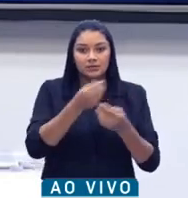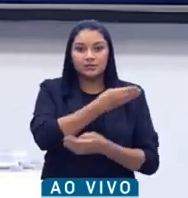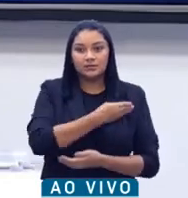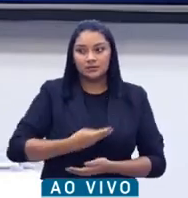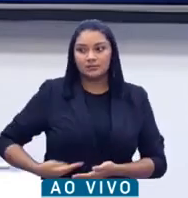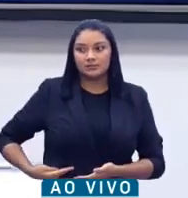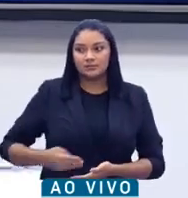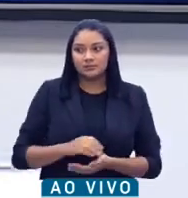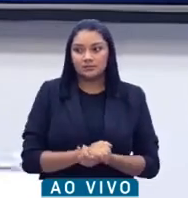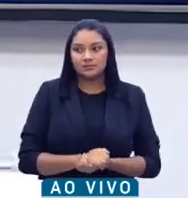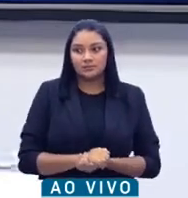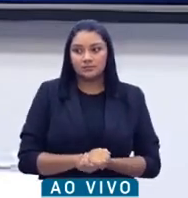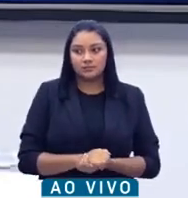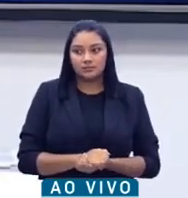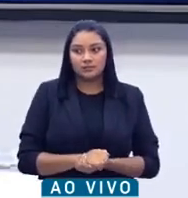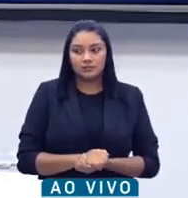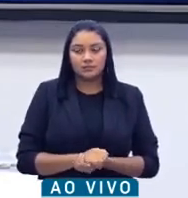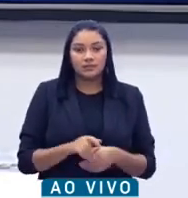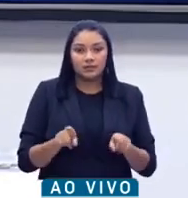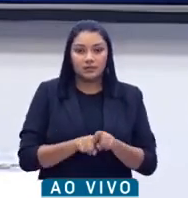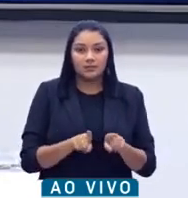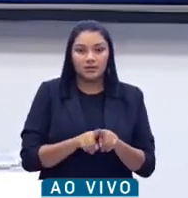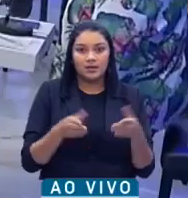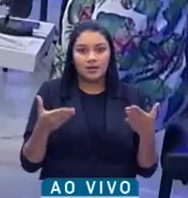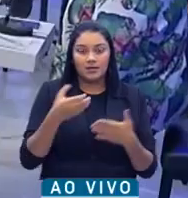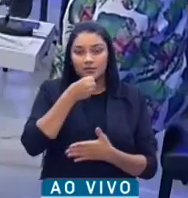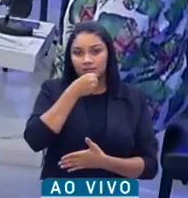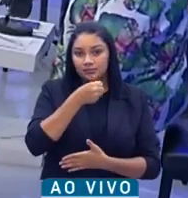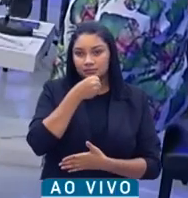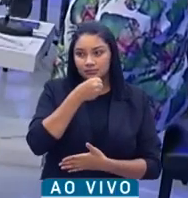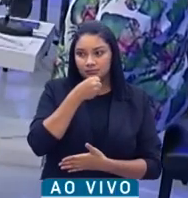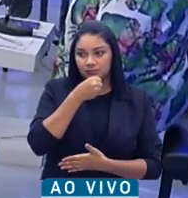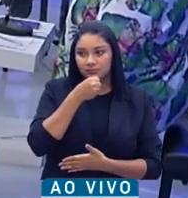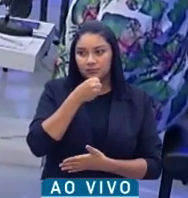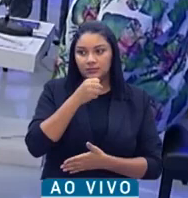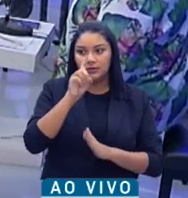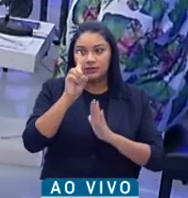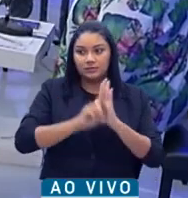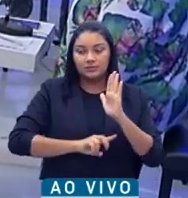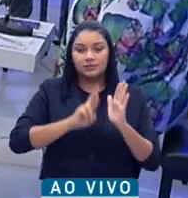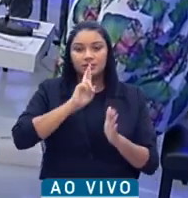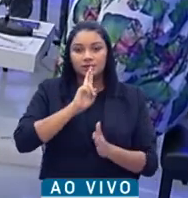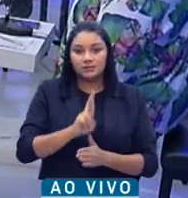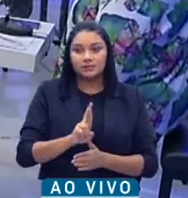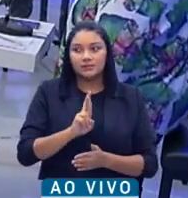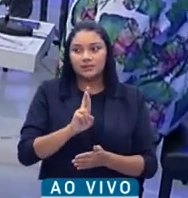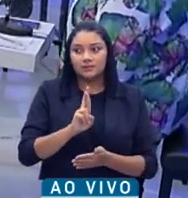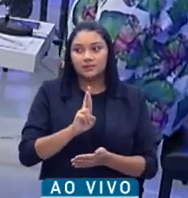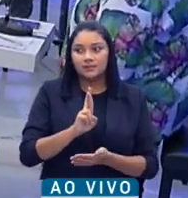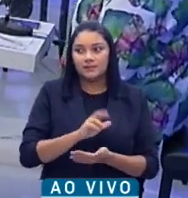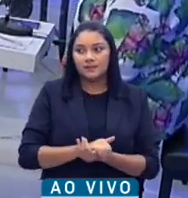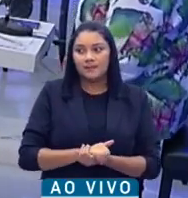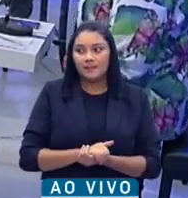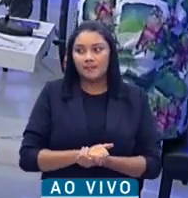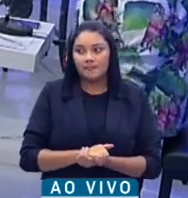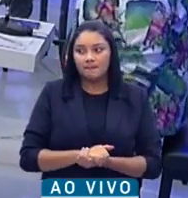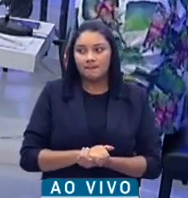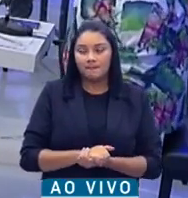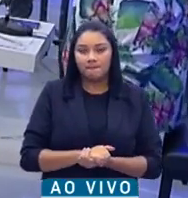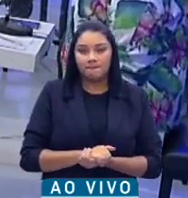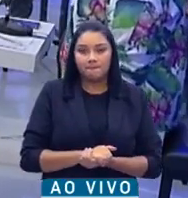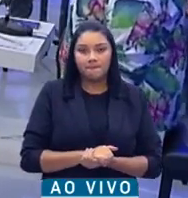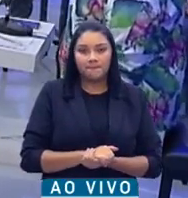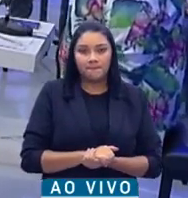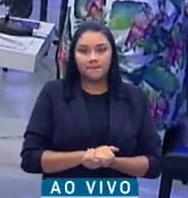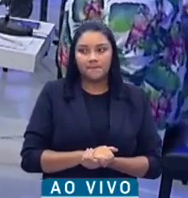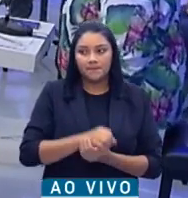vai agora para jornalista, a candidata solicitou um direito de resposta, e aí a gente vai para a sequência. Você